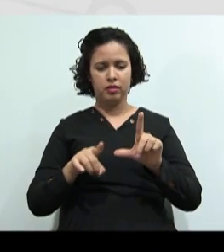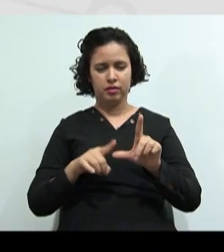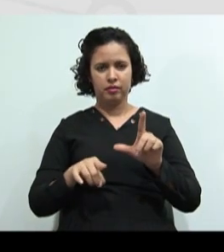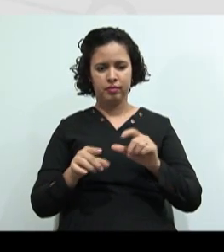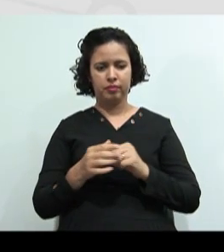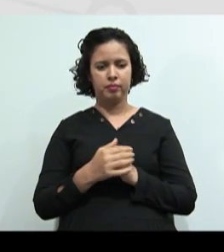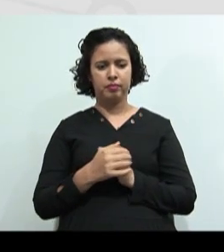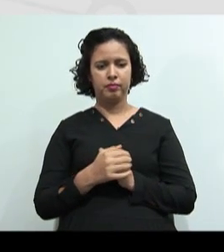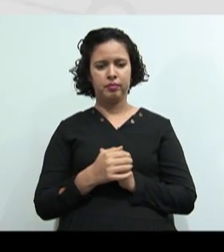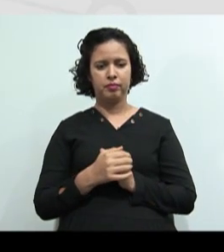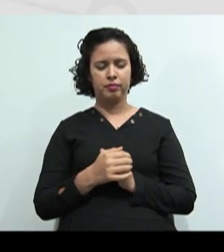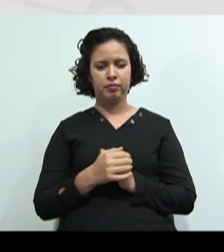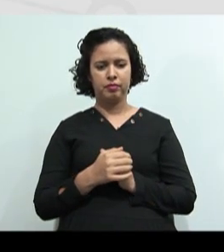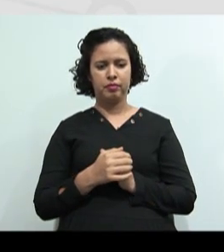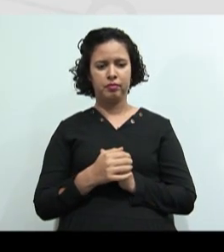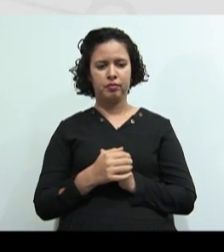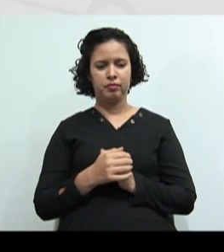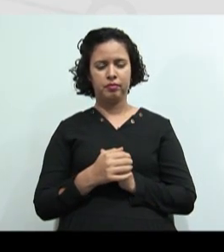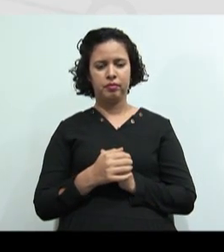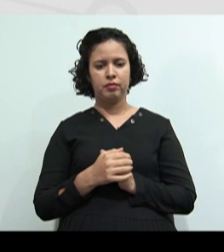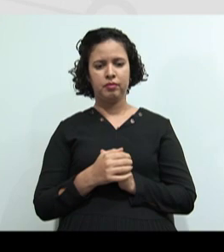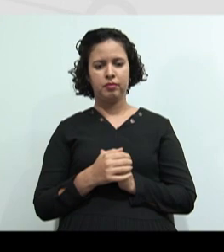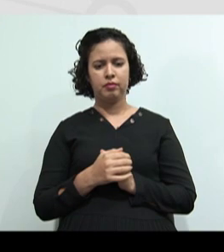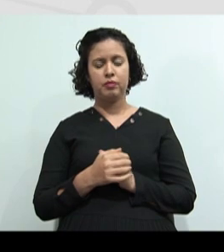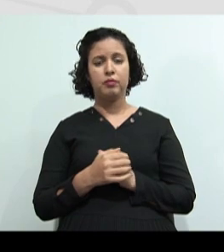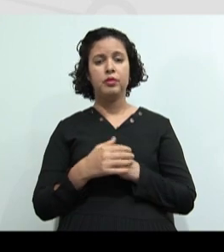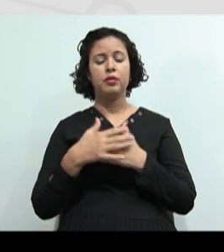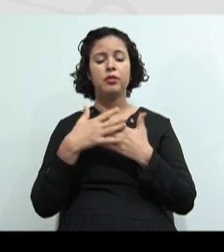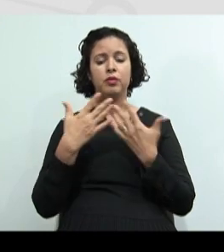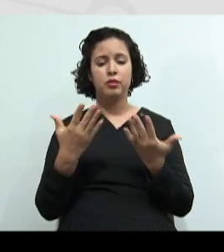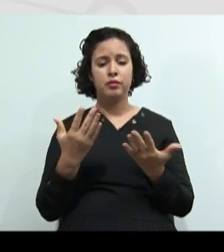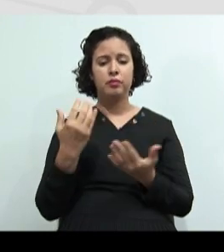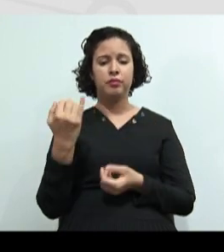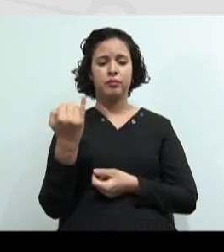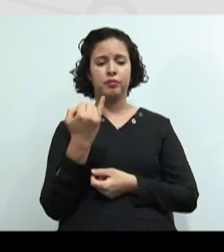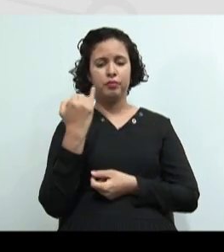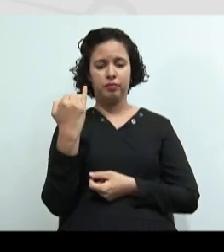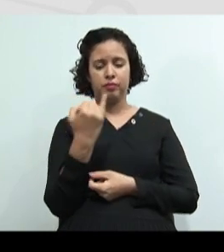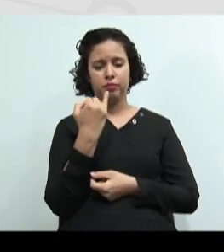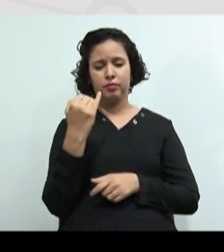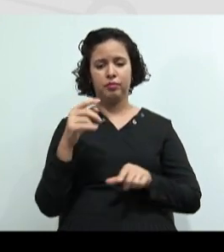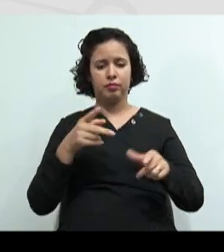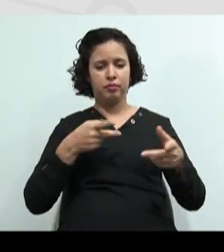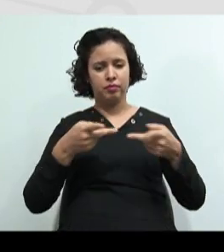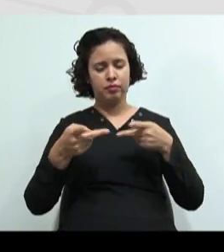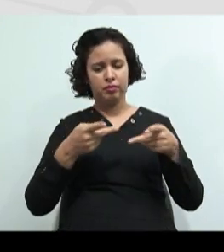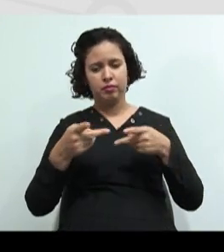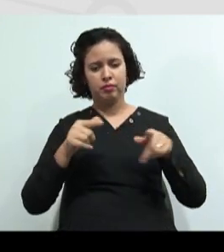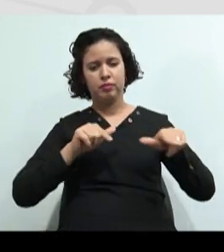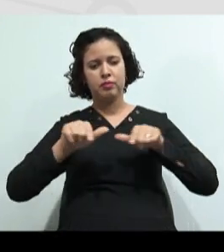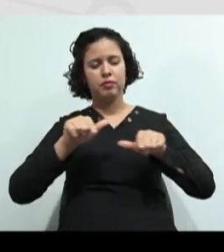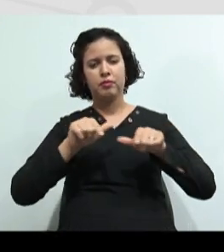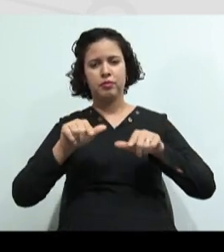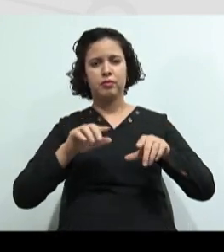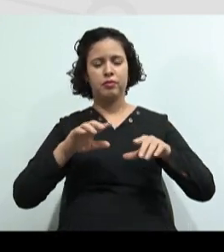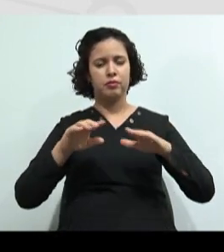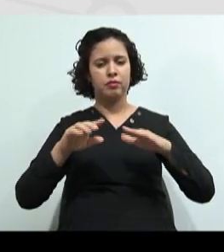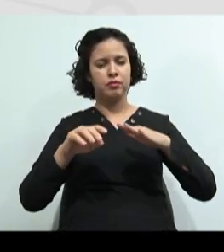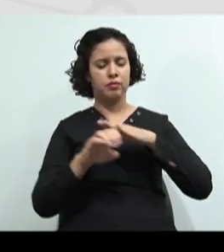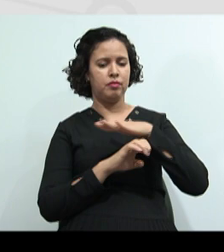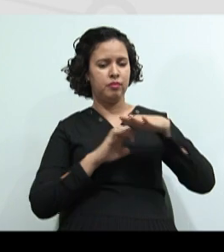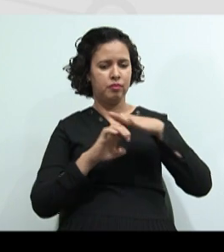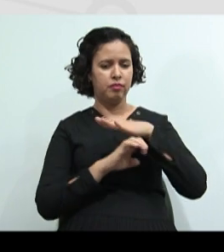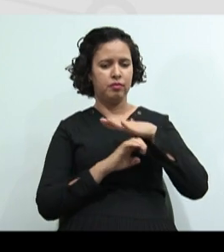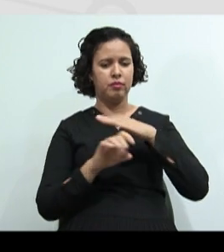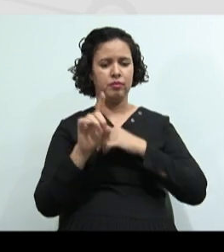colocar o gabarito. Então, qual é a questão? Qual a importância do plano de ação para as organizações? E aí eles marcaram